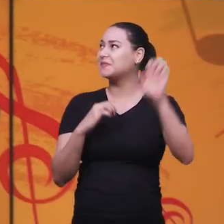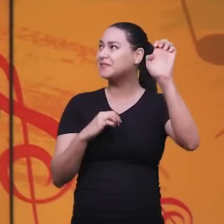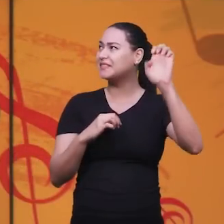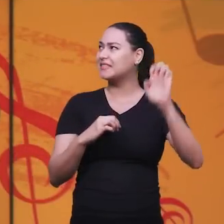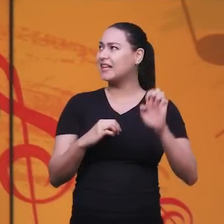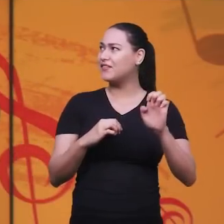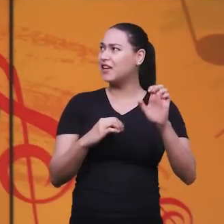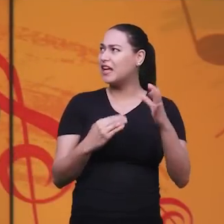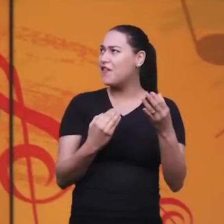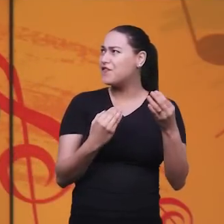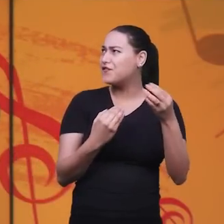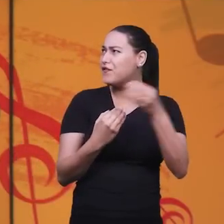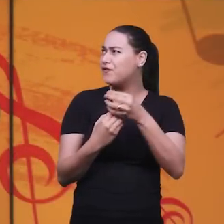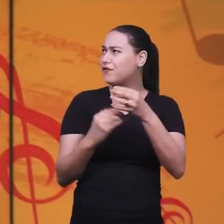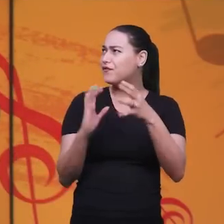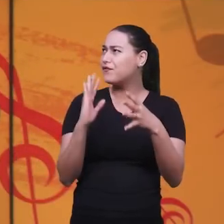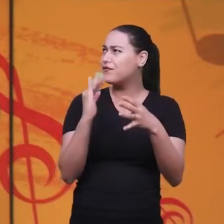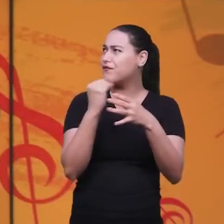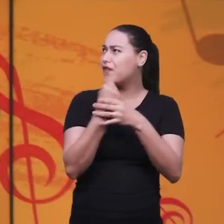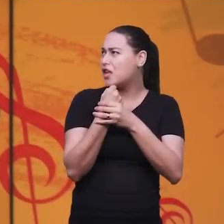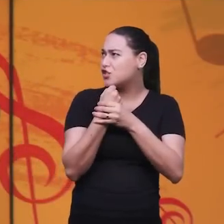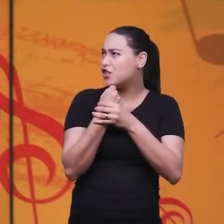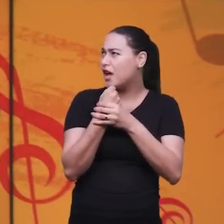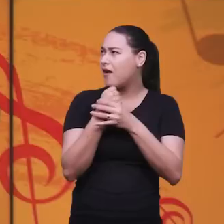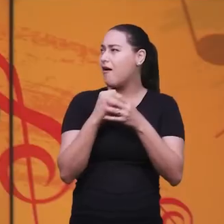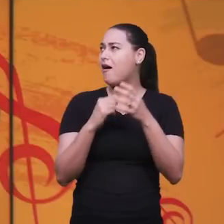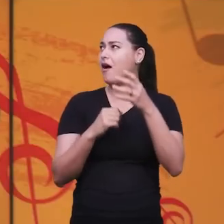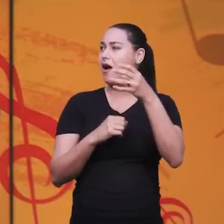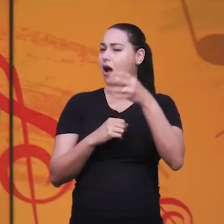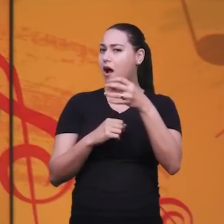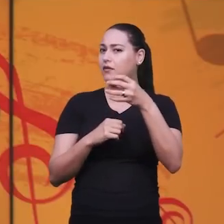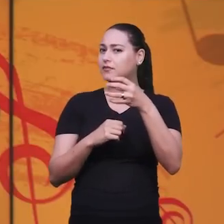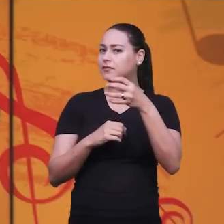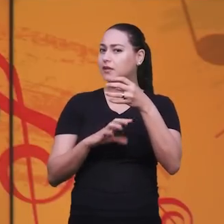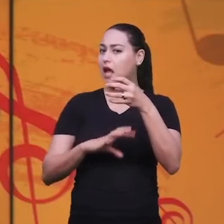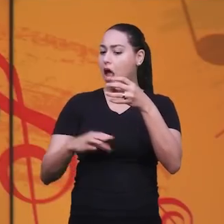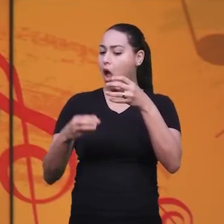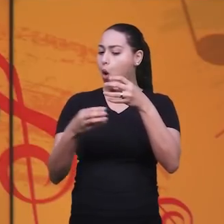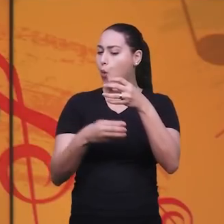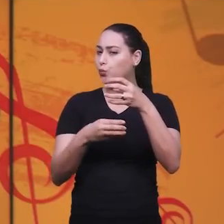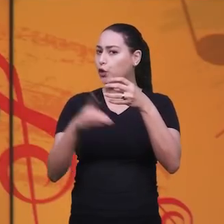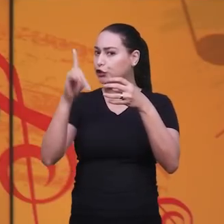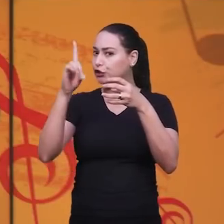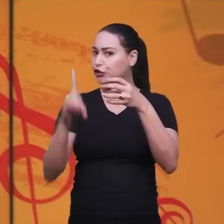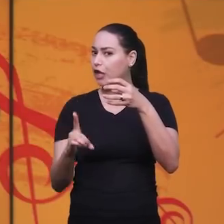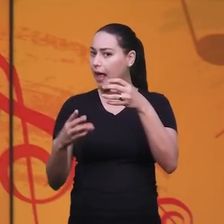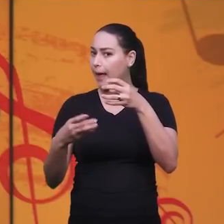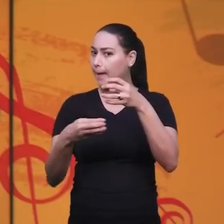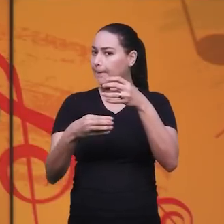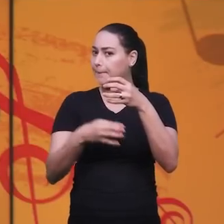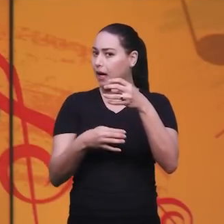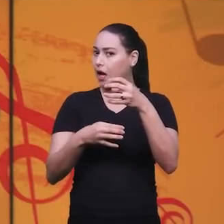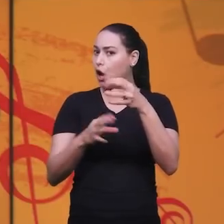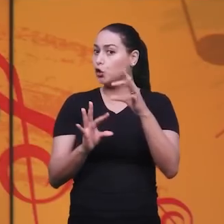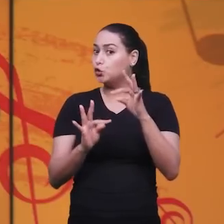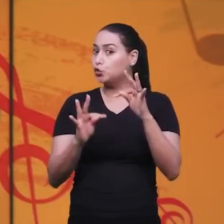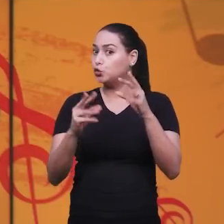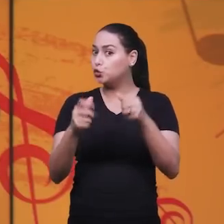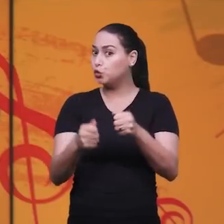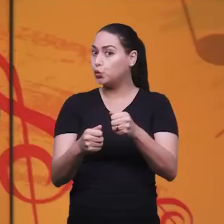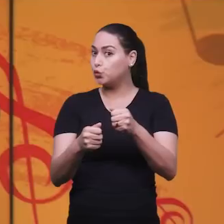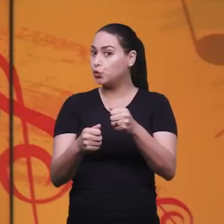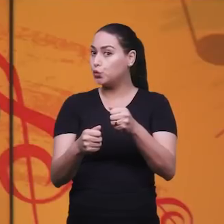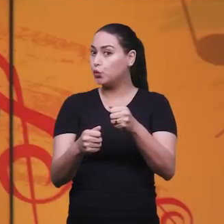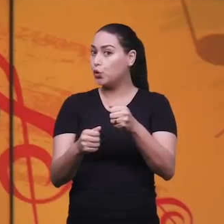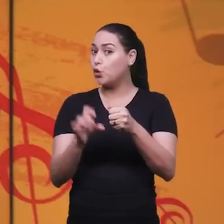Mão esquerda toda fechadinha em cima, embaixo também e só,